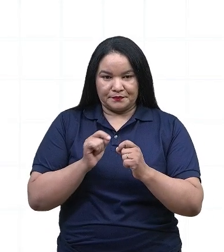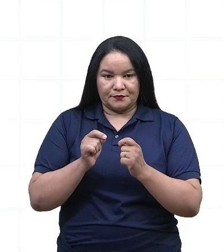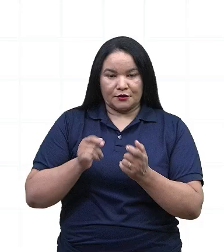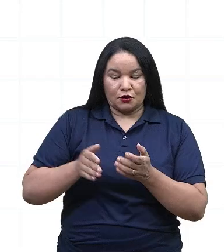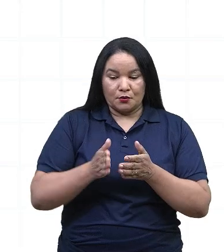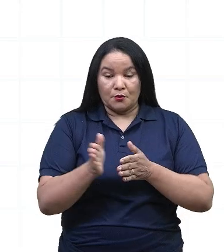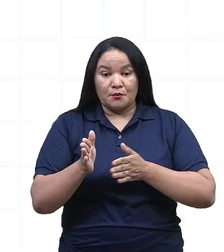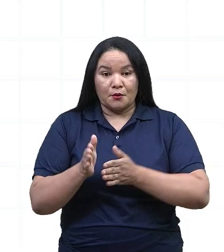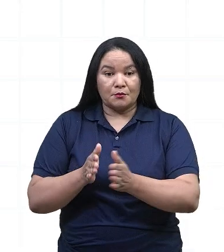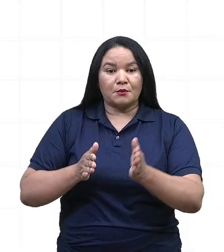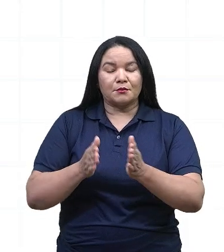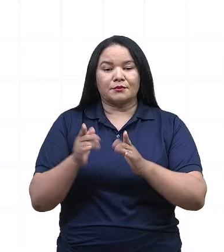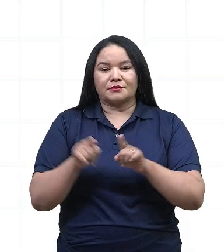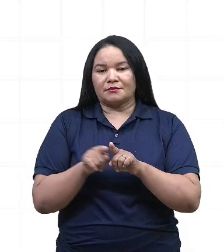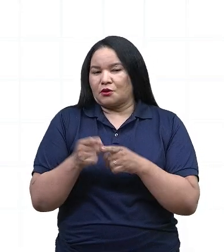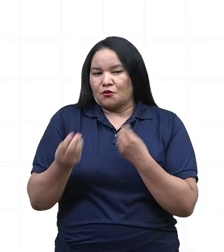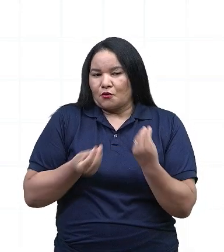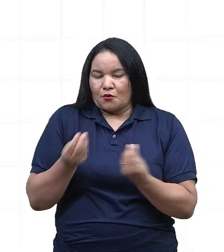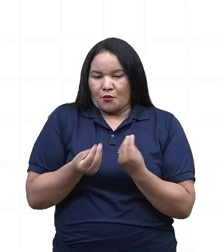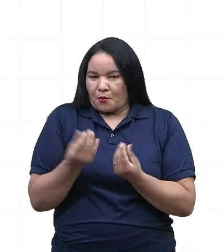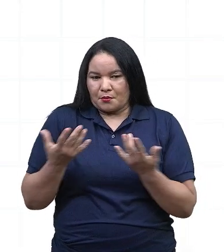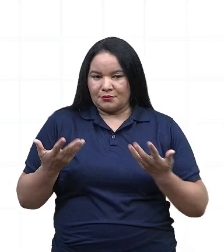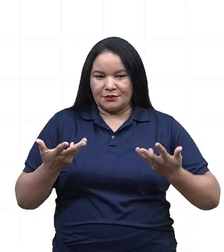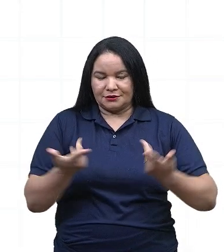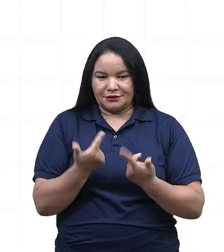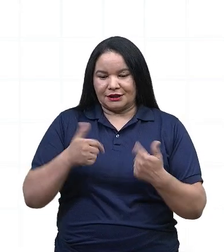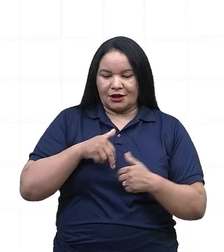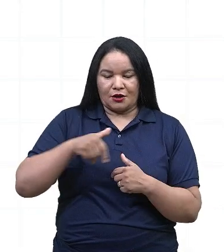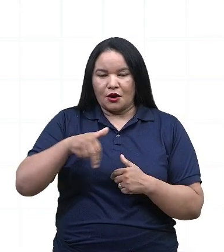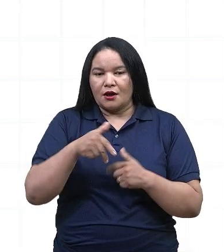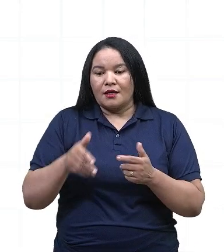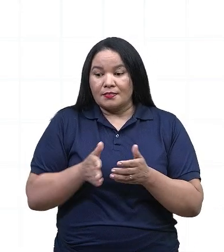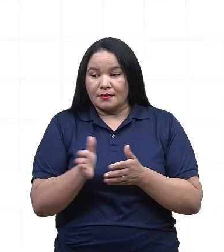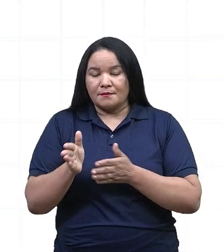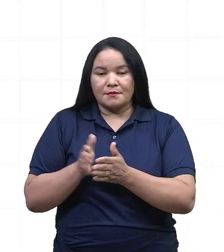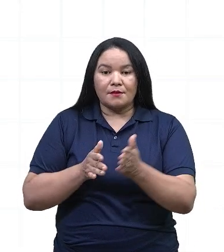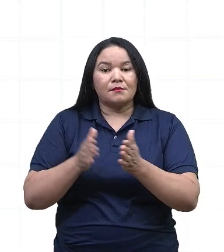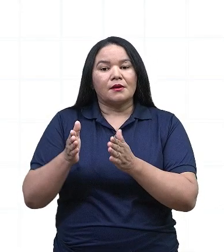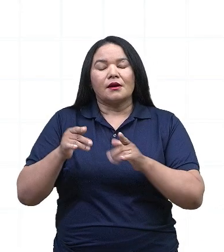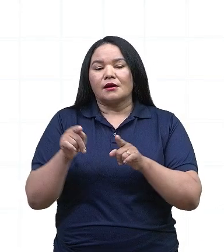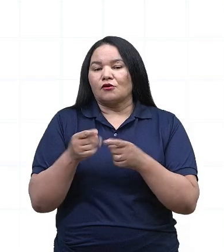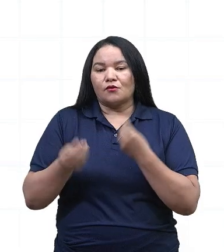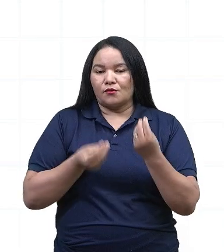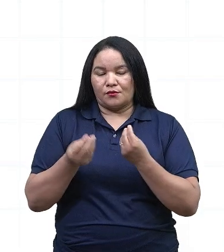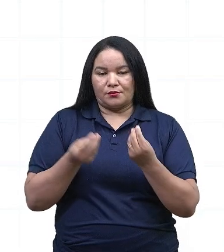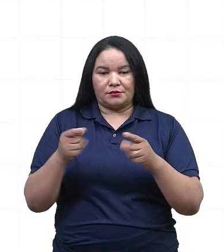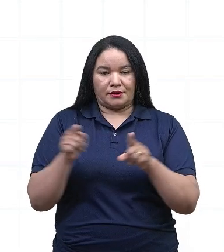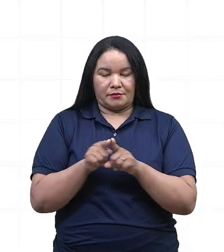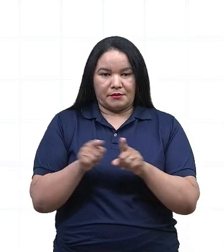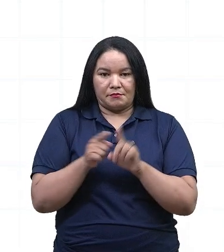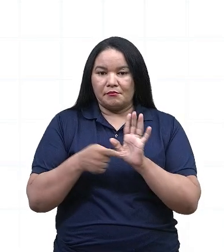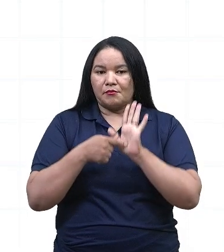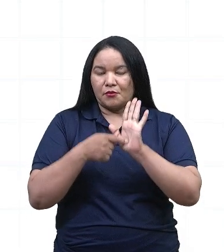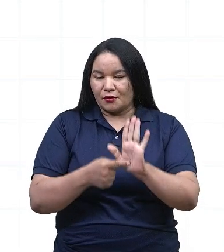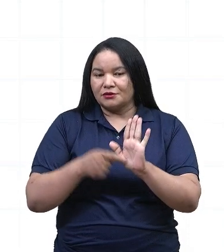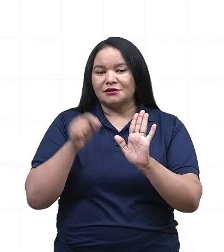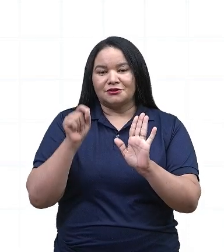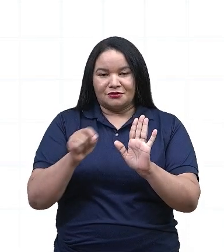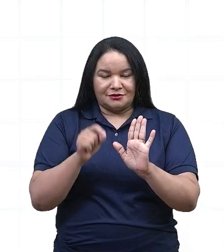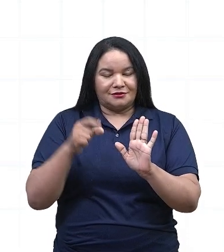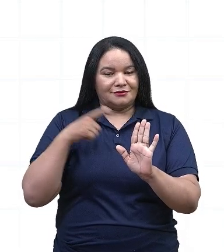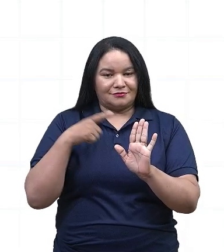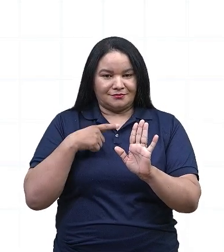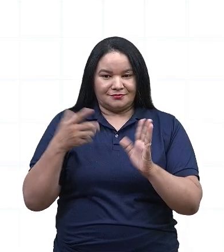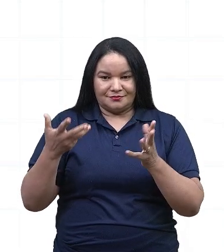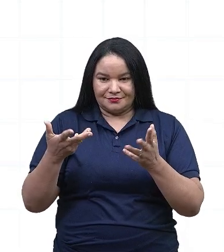ali as manobras, andar de patins, o simples andar de patins, já mostra que é muito mais do